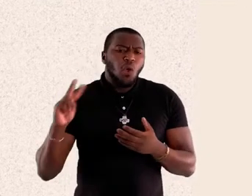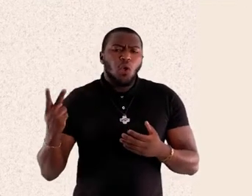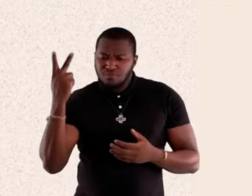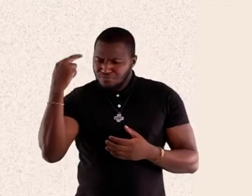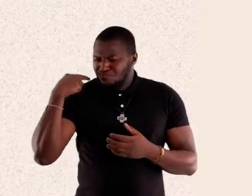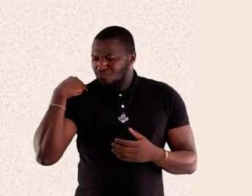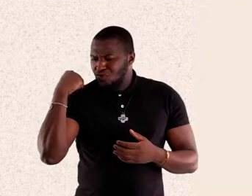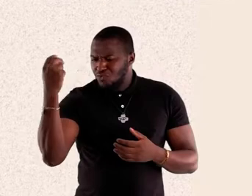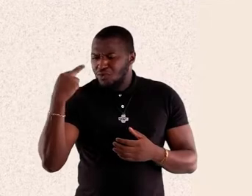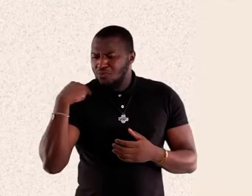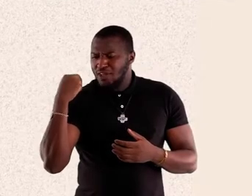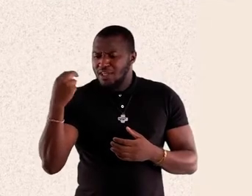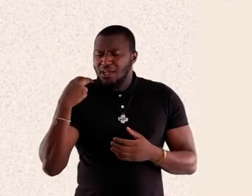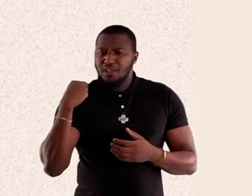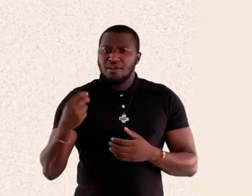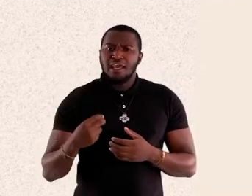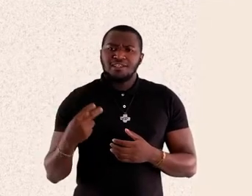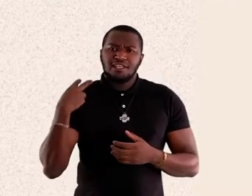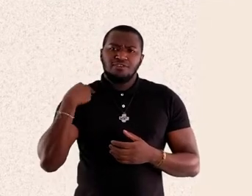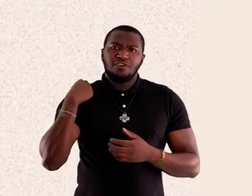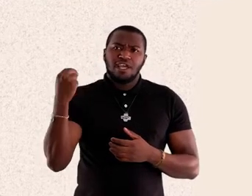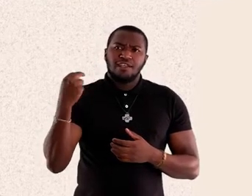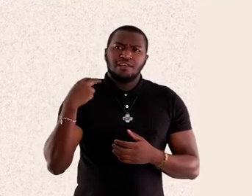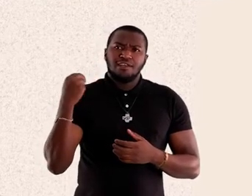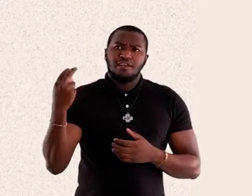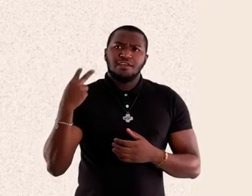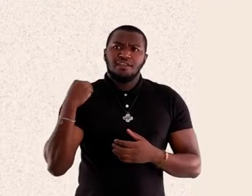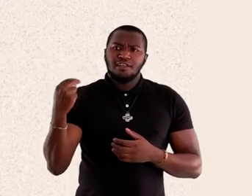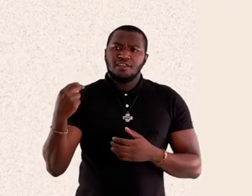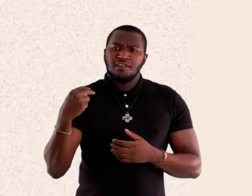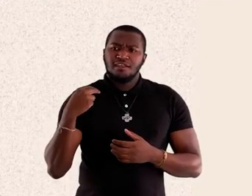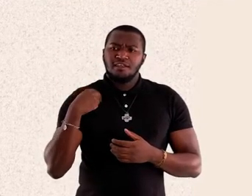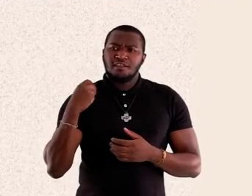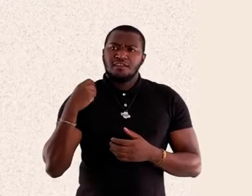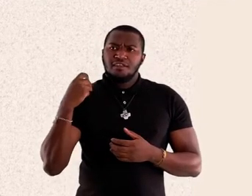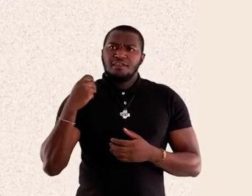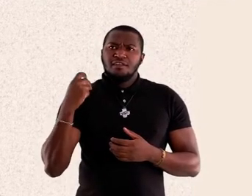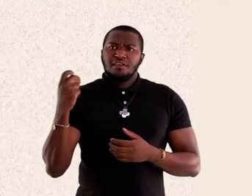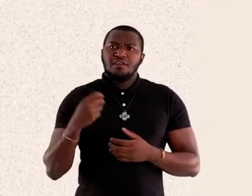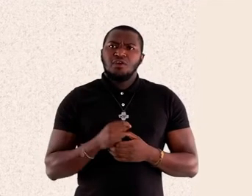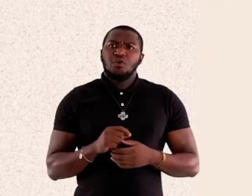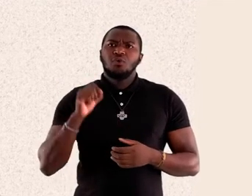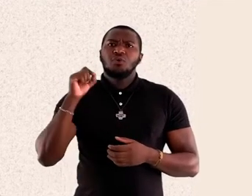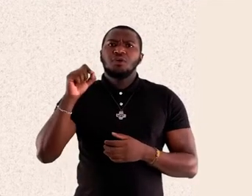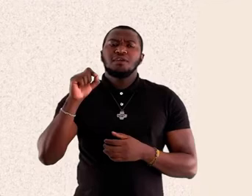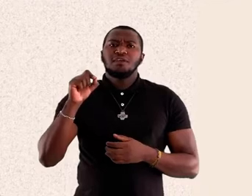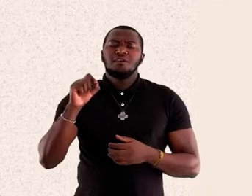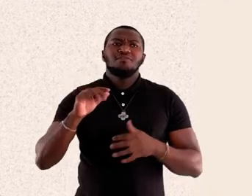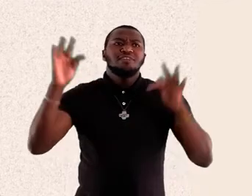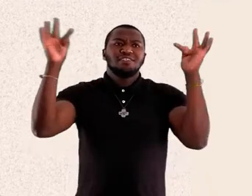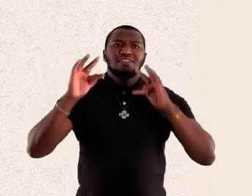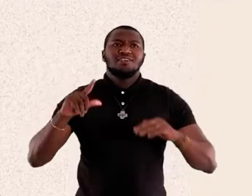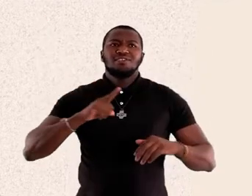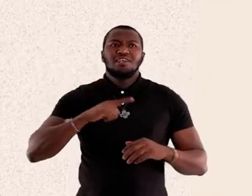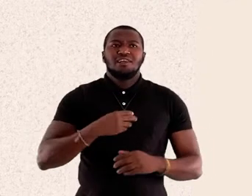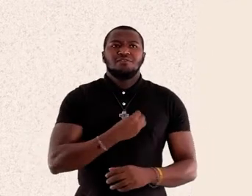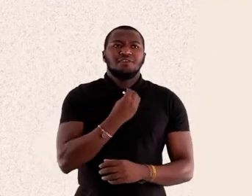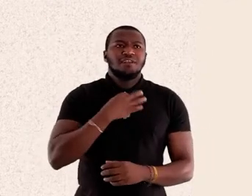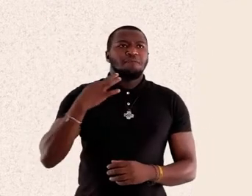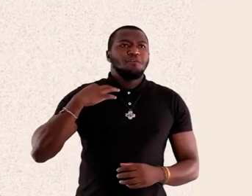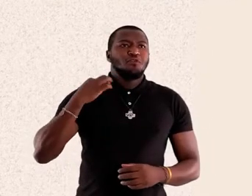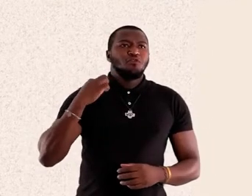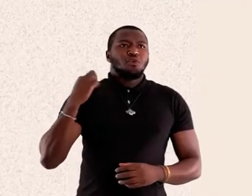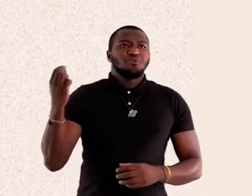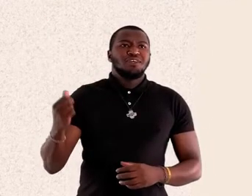o quanto de quanto é de felicidade na nossa vida